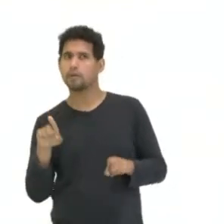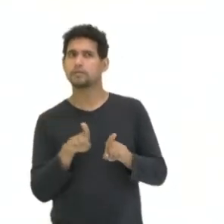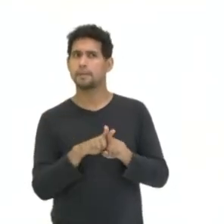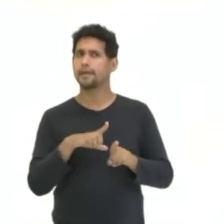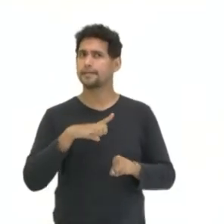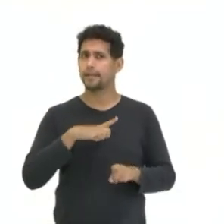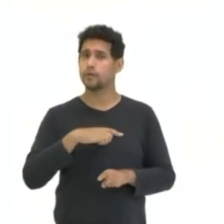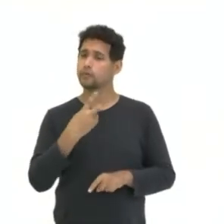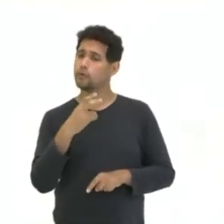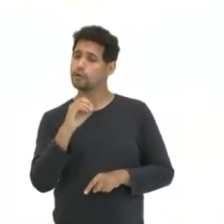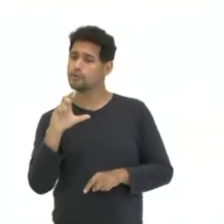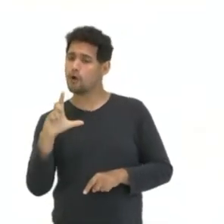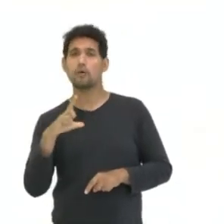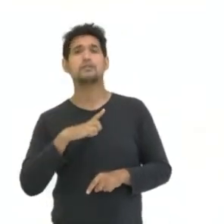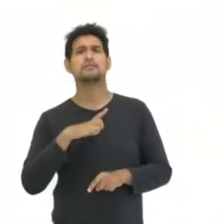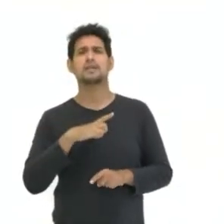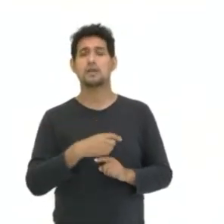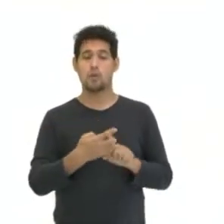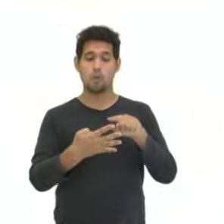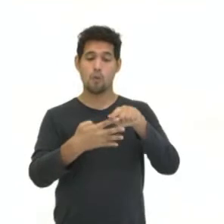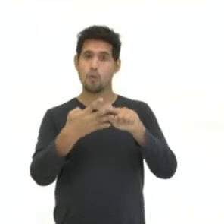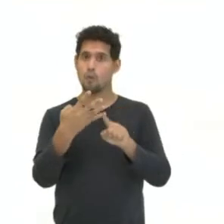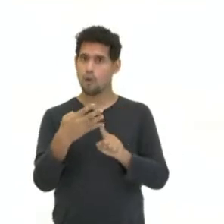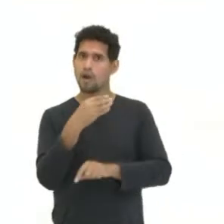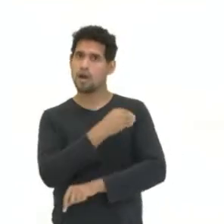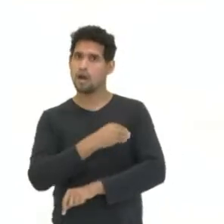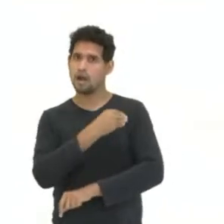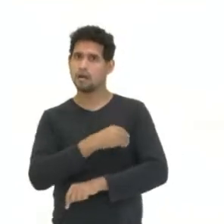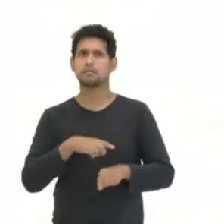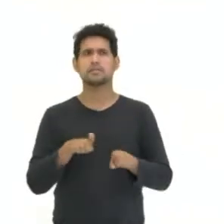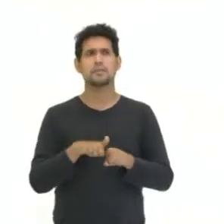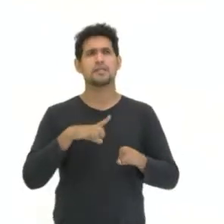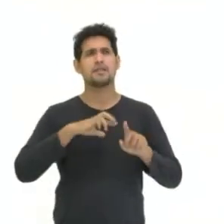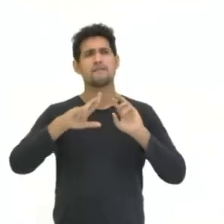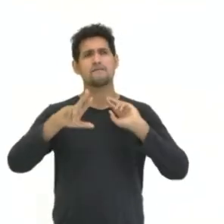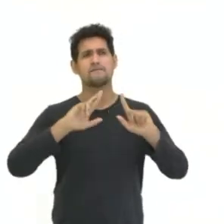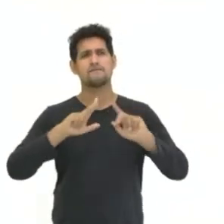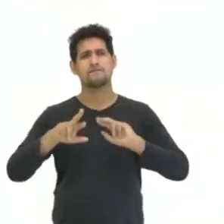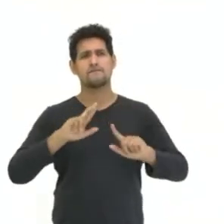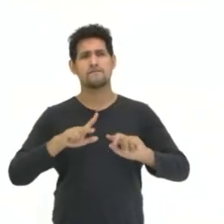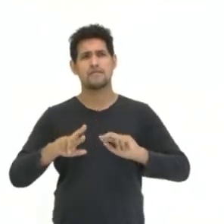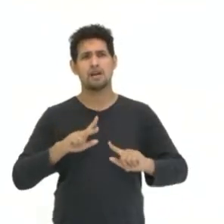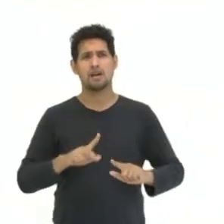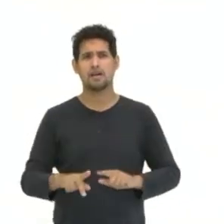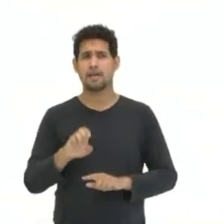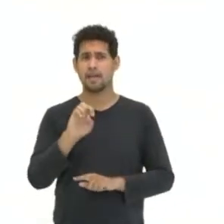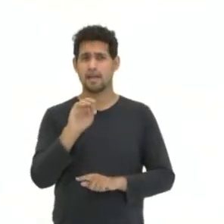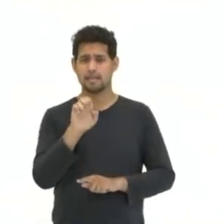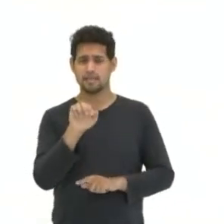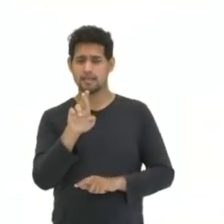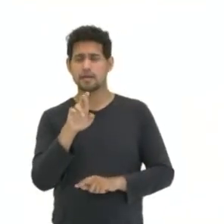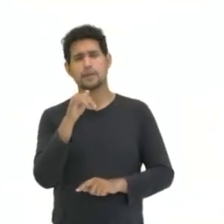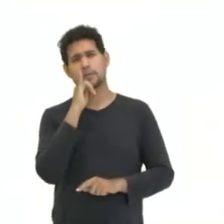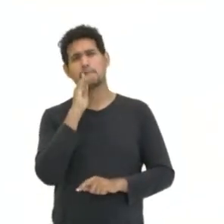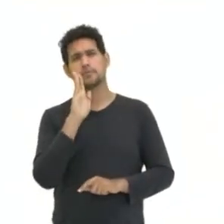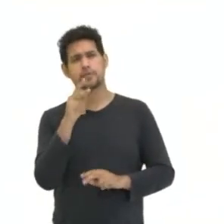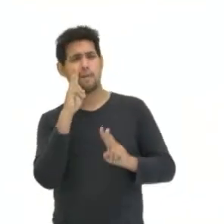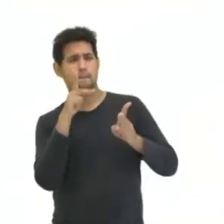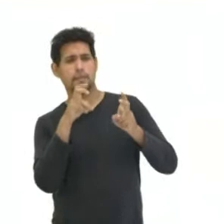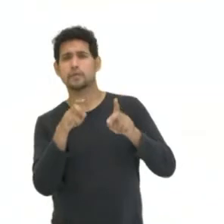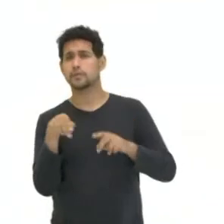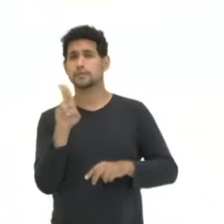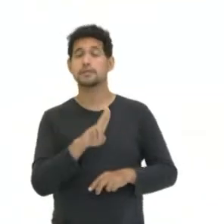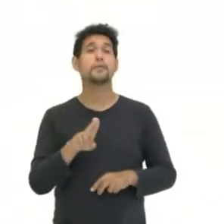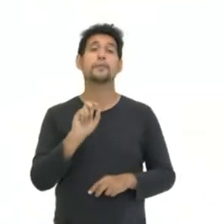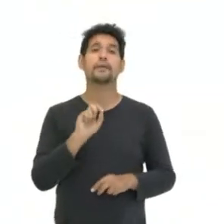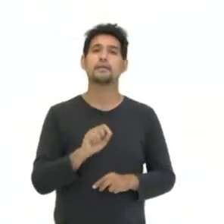metilpropan-2-ol, então são 4 álcoois, e esses éteres. Observe, eu poderia também colocar, como você deve ter colocado,